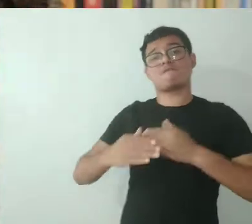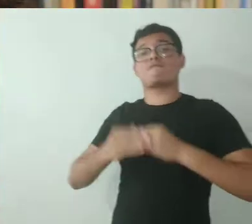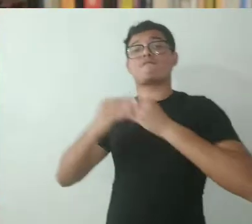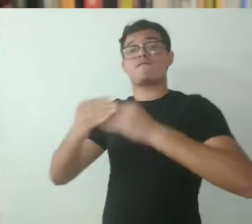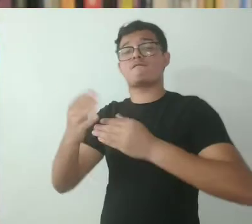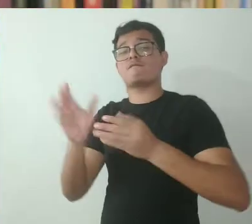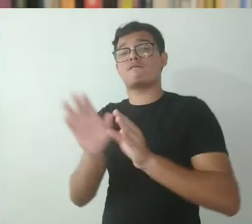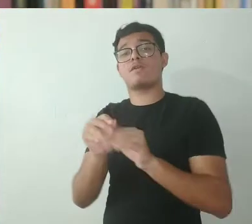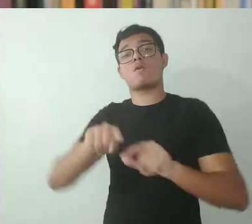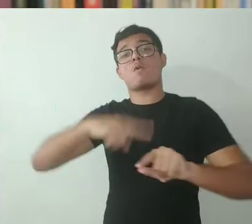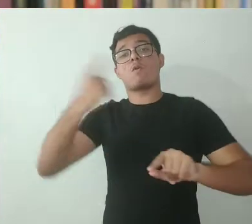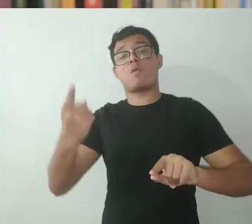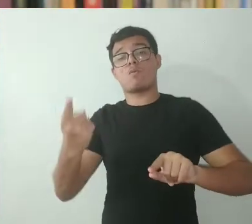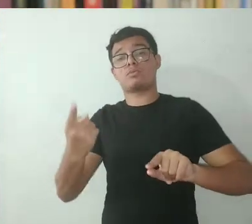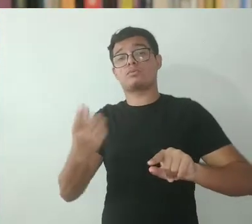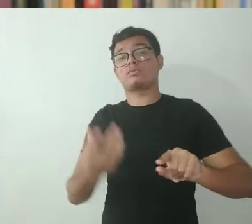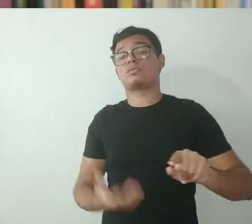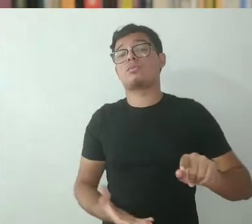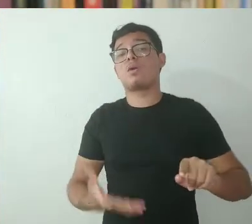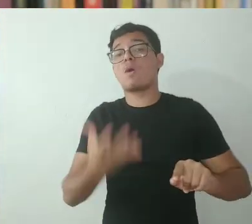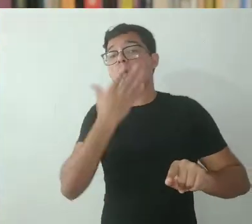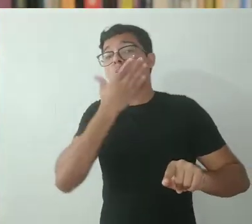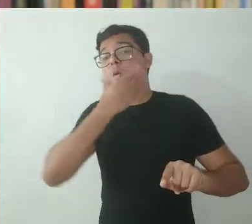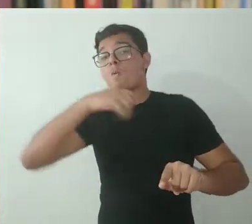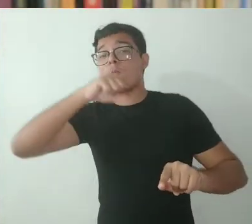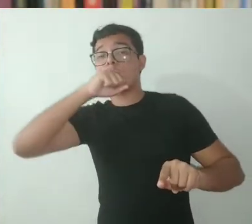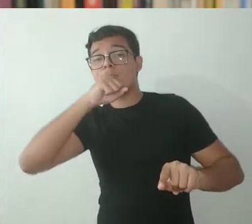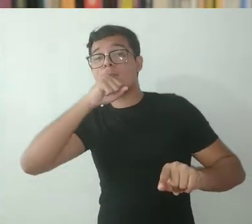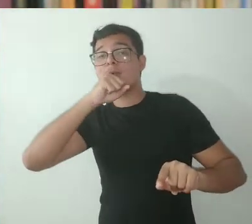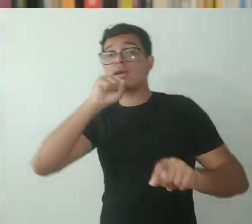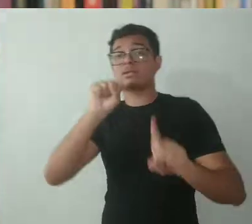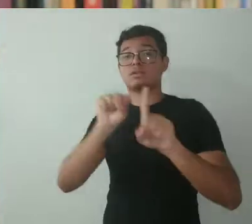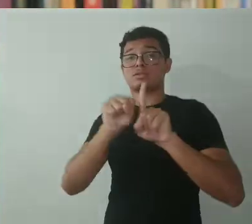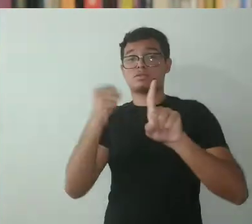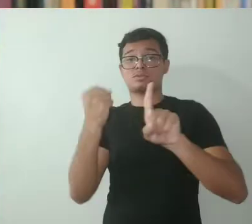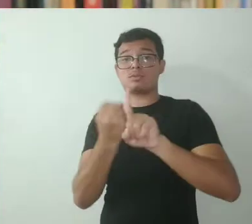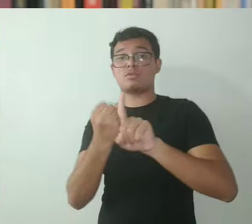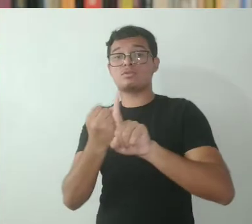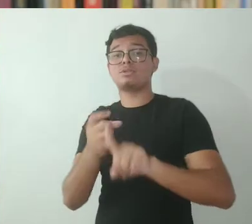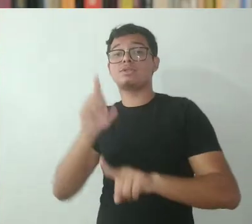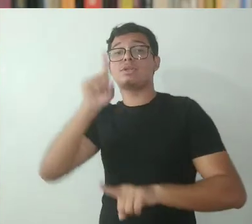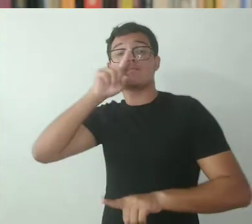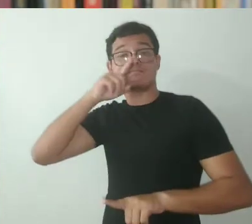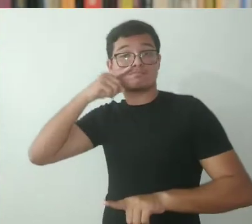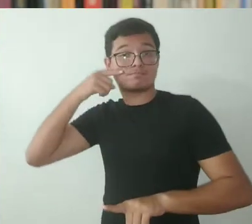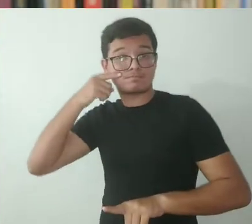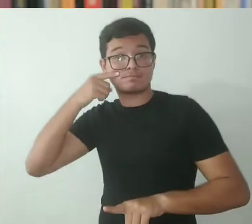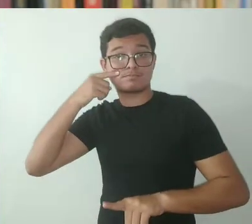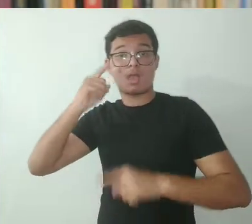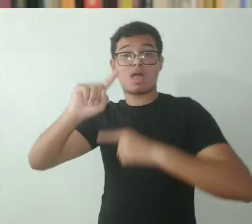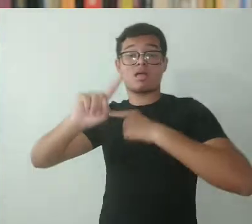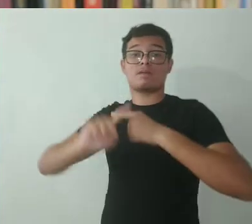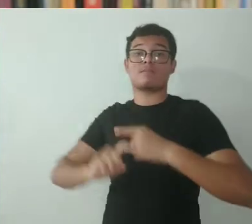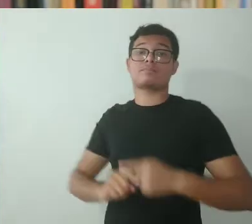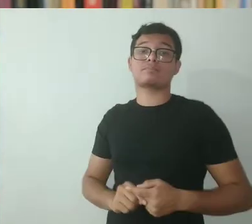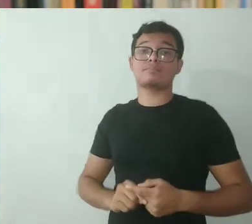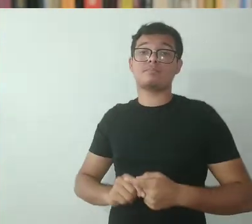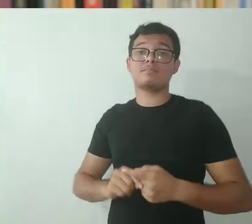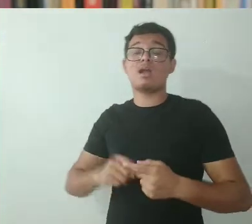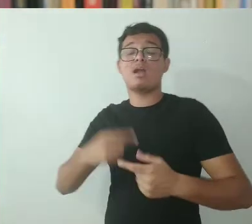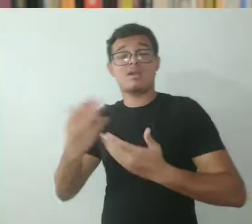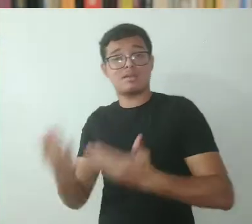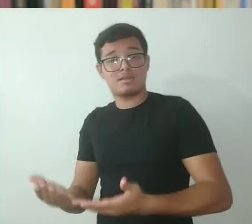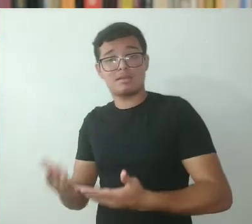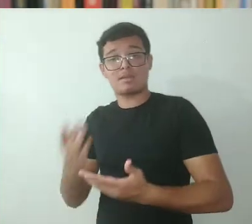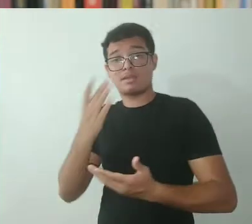sim a gente pode chamar de pai da sociologia, numa época pós-iluminismo. E o Émile